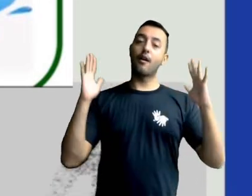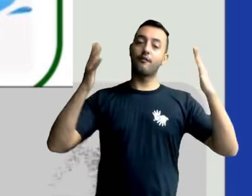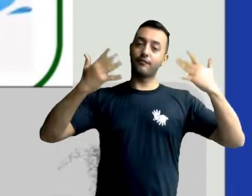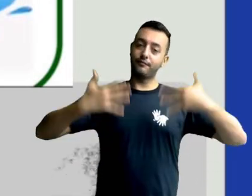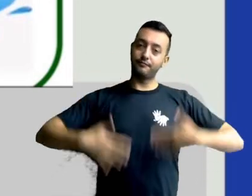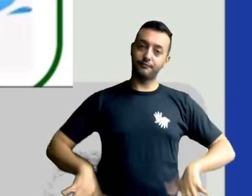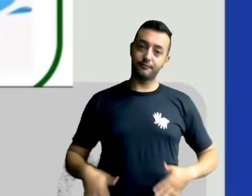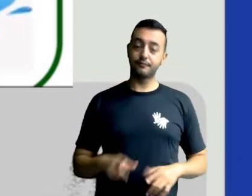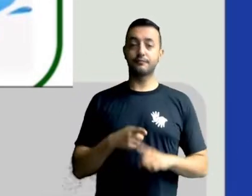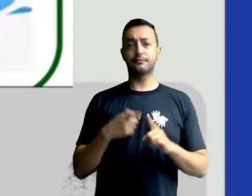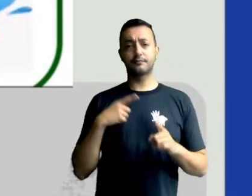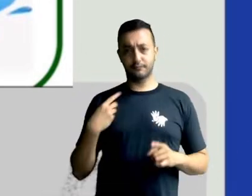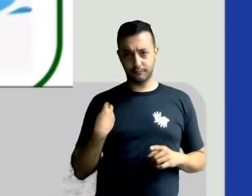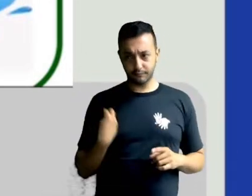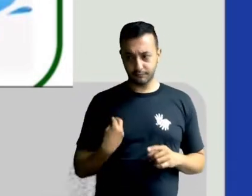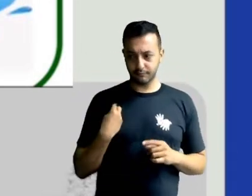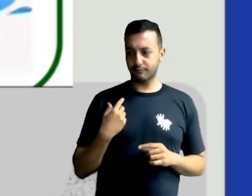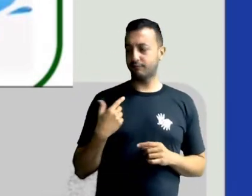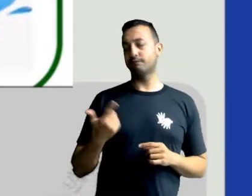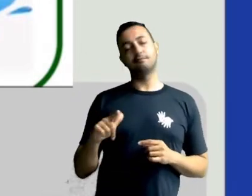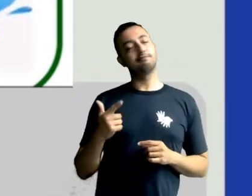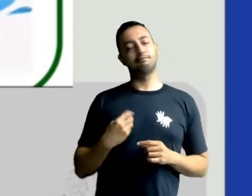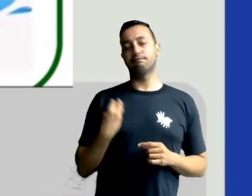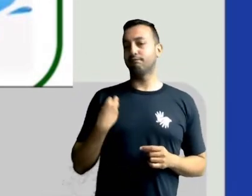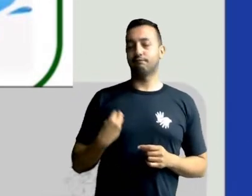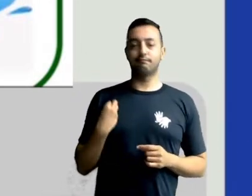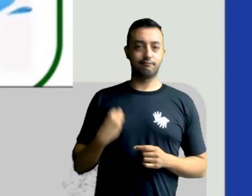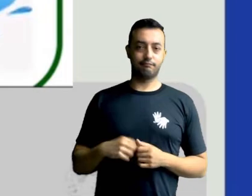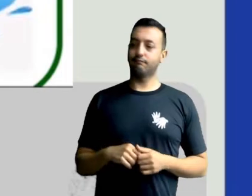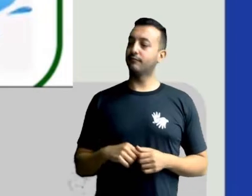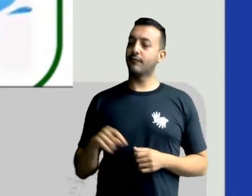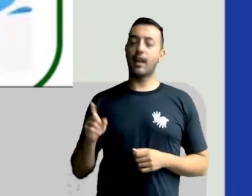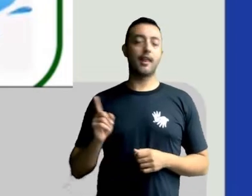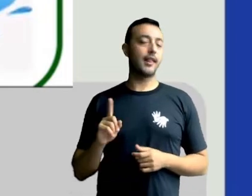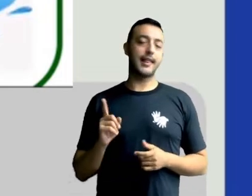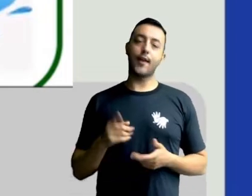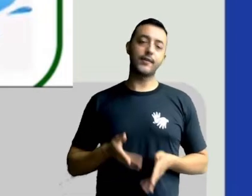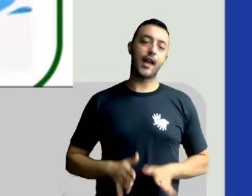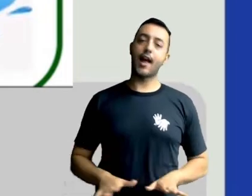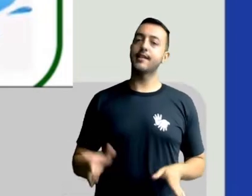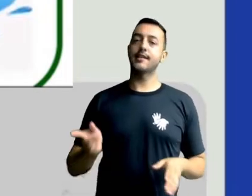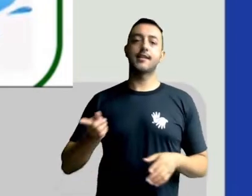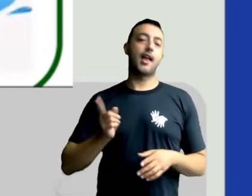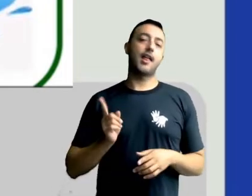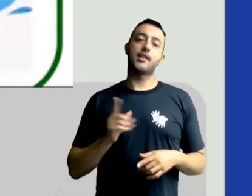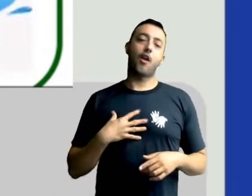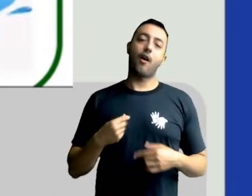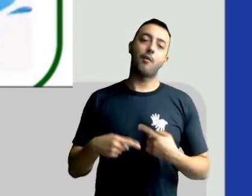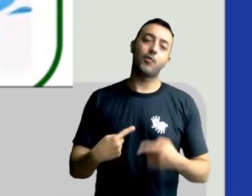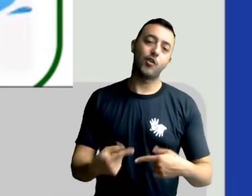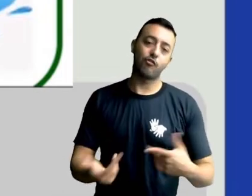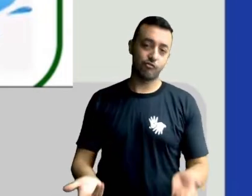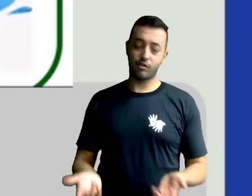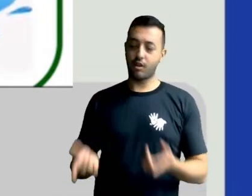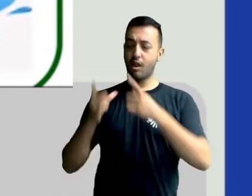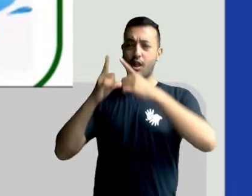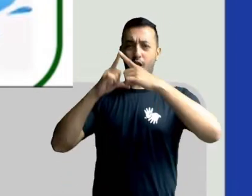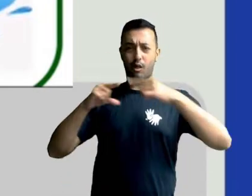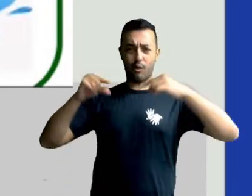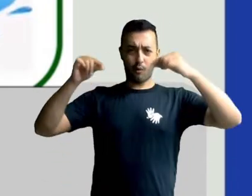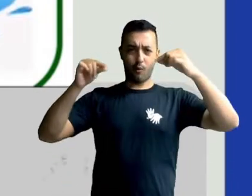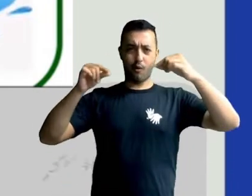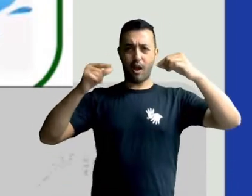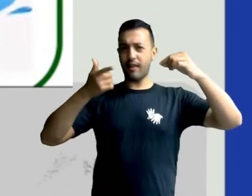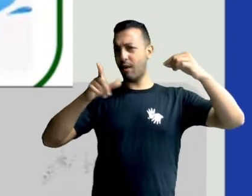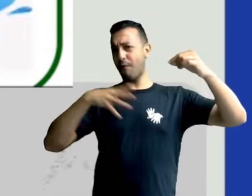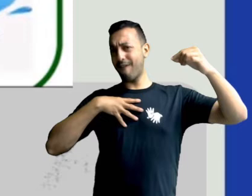natureza. Mas eles têm vida? Não têm vida. Não nasce, não se reproduz. A lua não vai dar origem